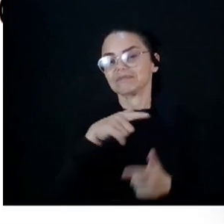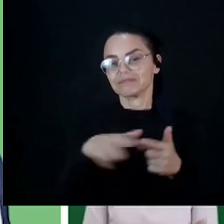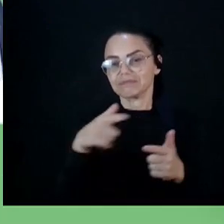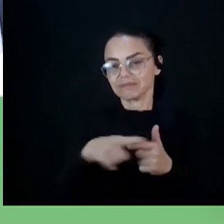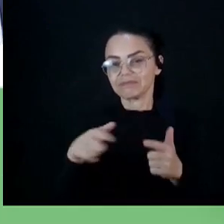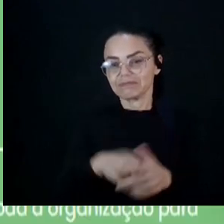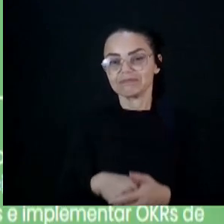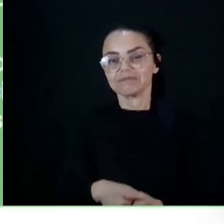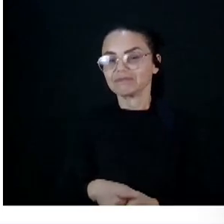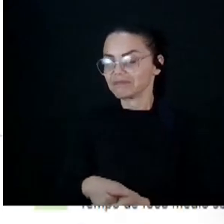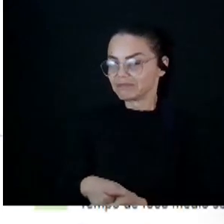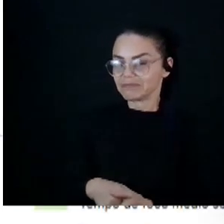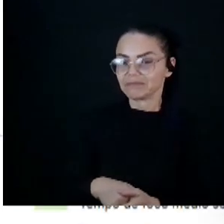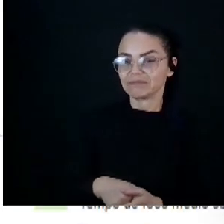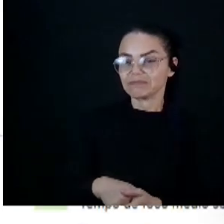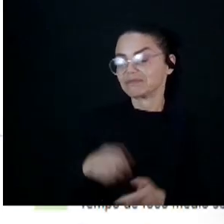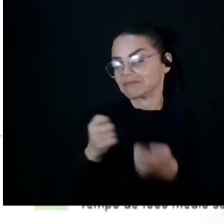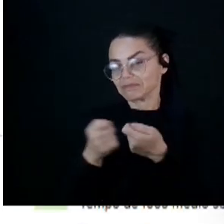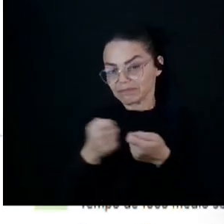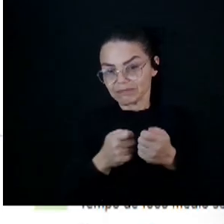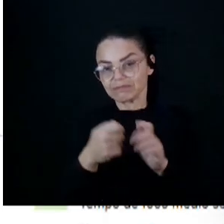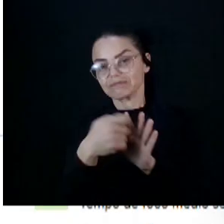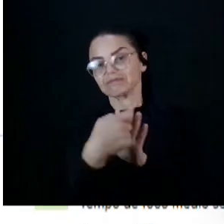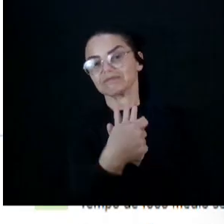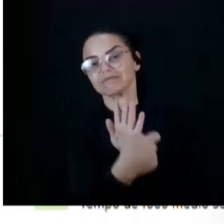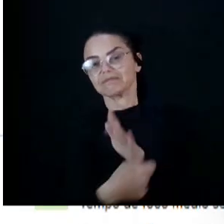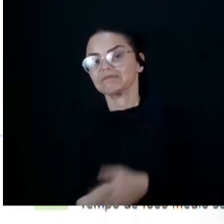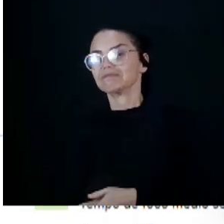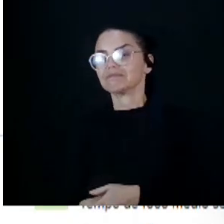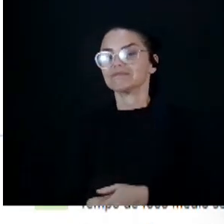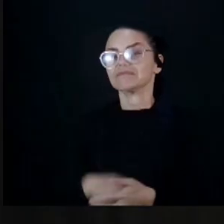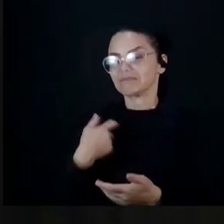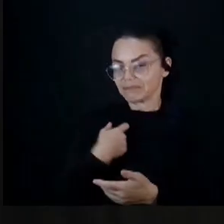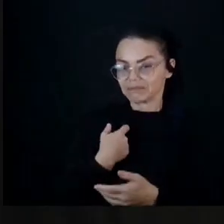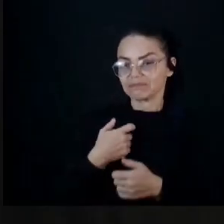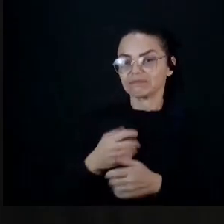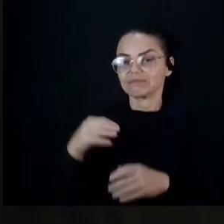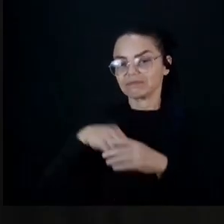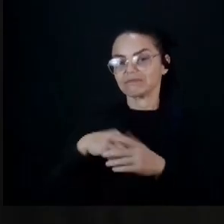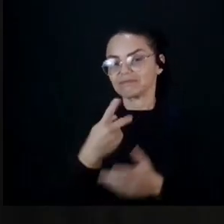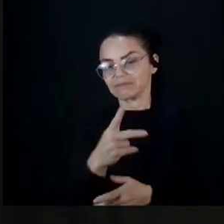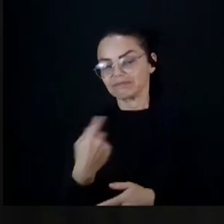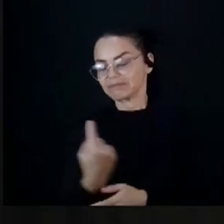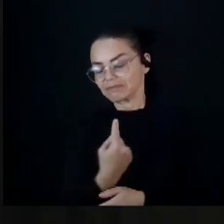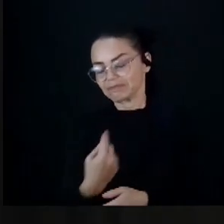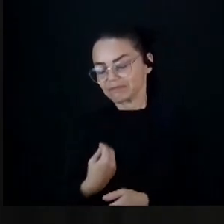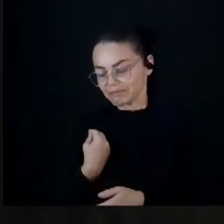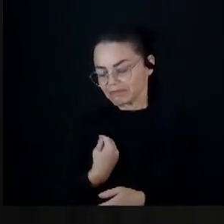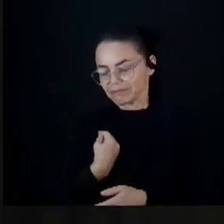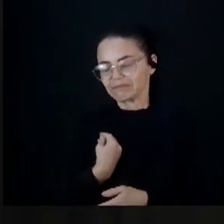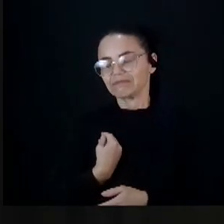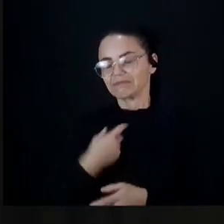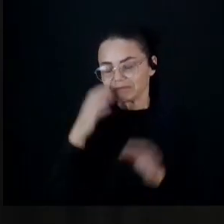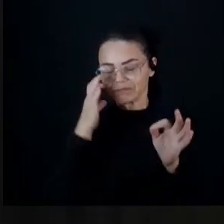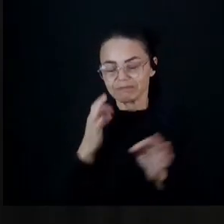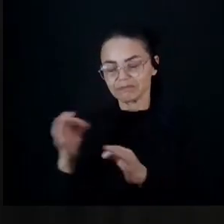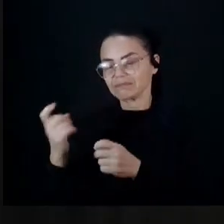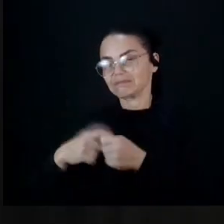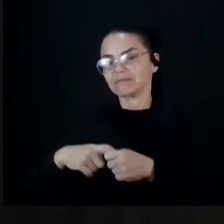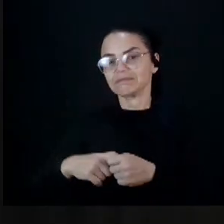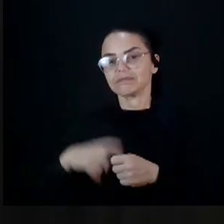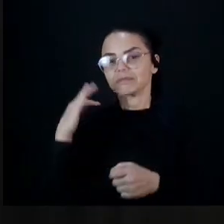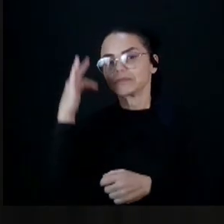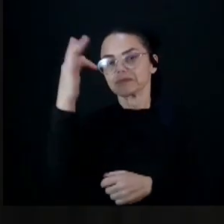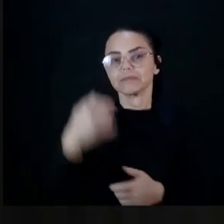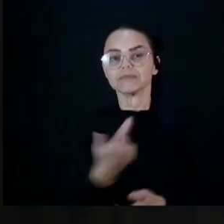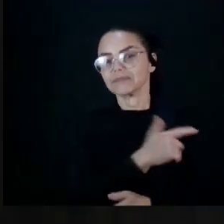você gerenciar o calendário, é o calendário que passa a se gerenciar sozinho. Para quem já assistiu De Volta para o Futuro, ainda não temos